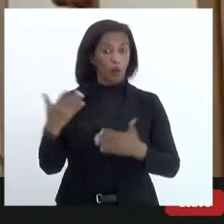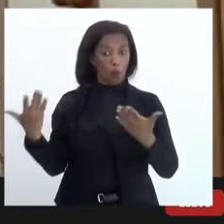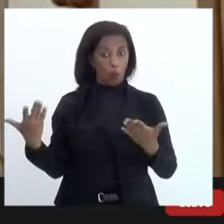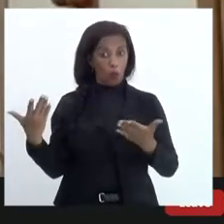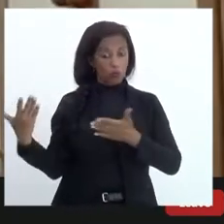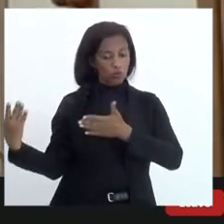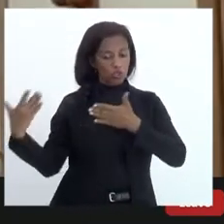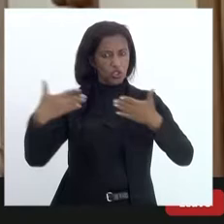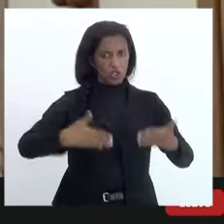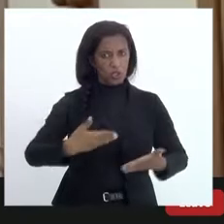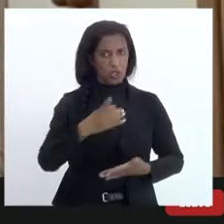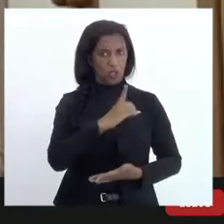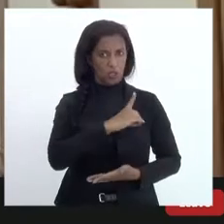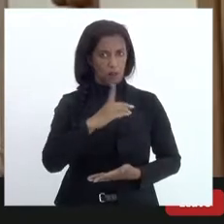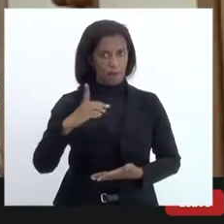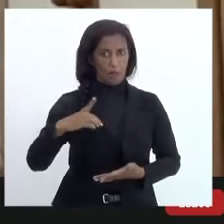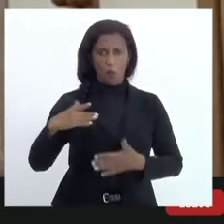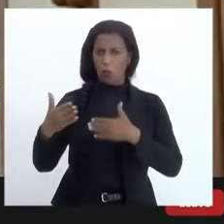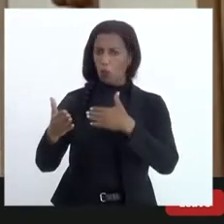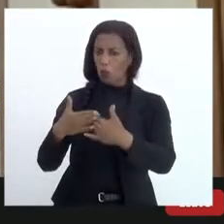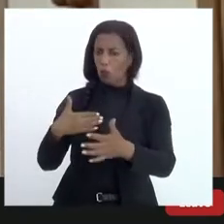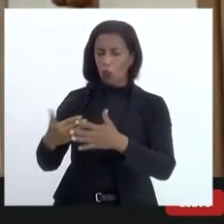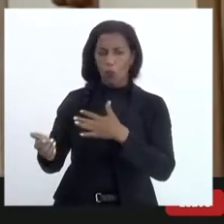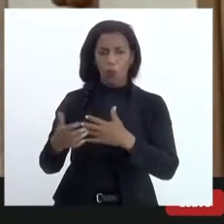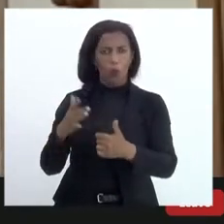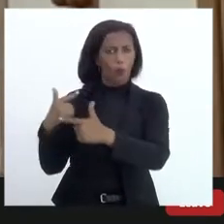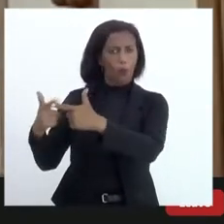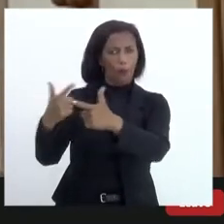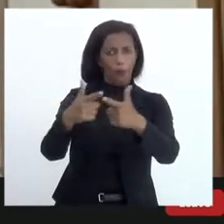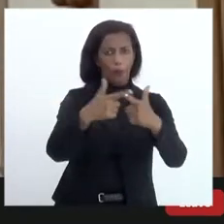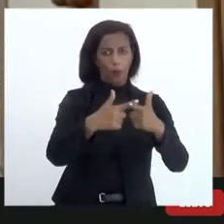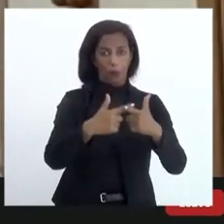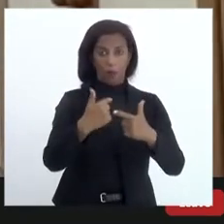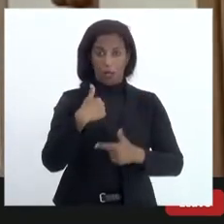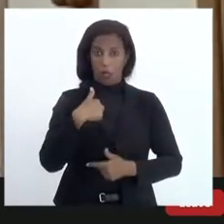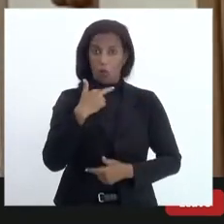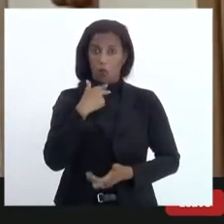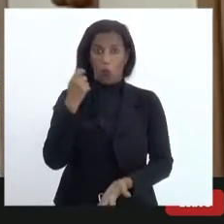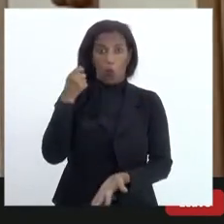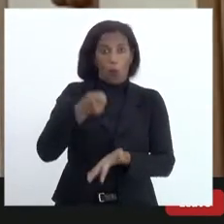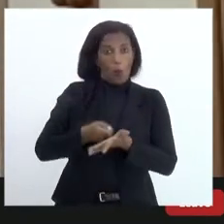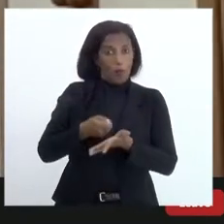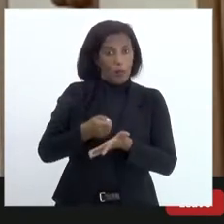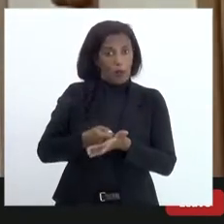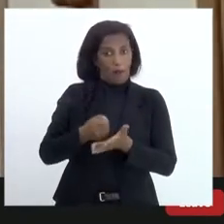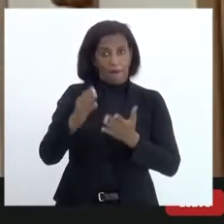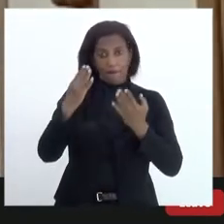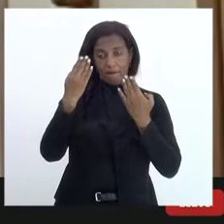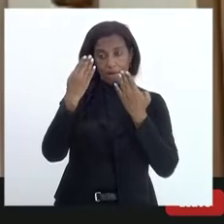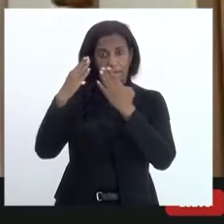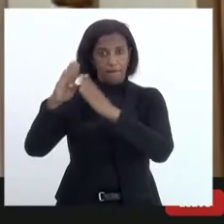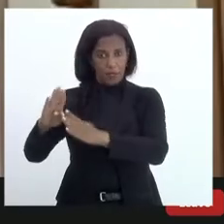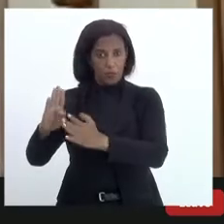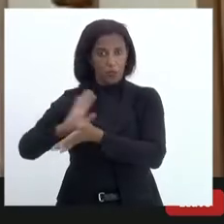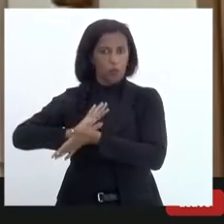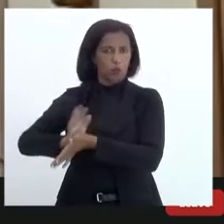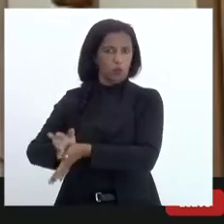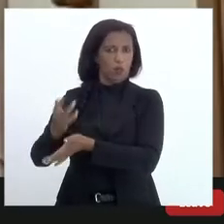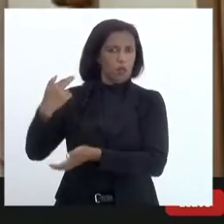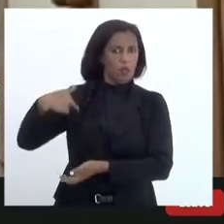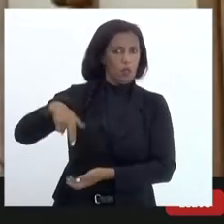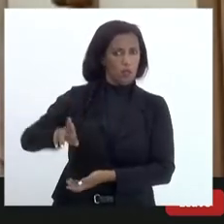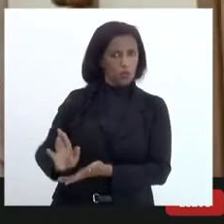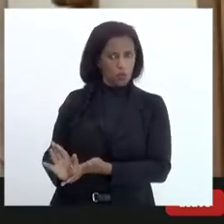chegam à defensoria, porque se eu não posso obrigar uma pessoa que é vítima de um racismo religioso, que ela